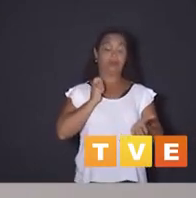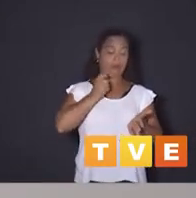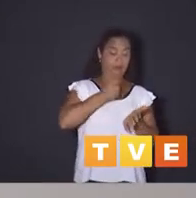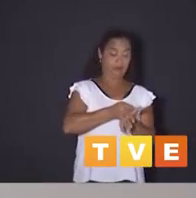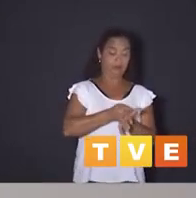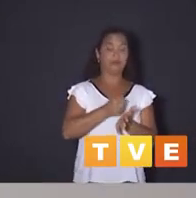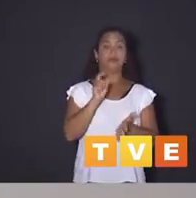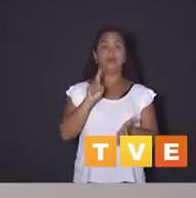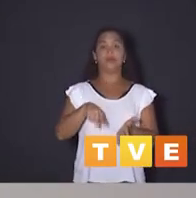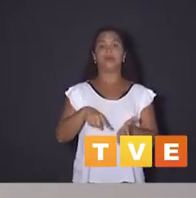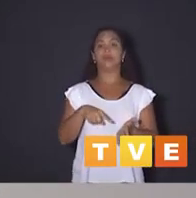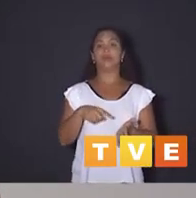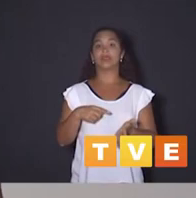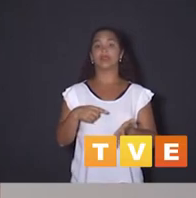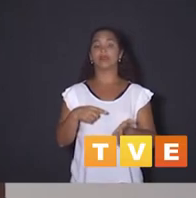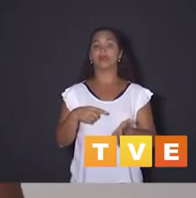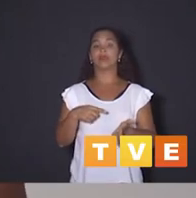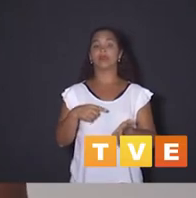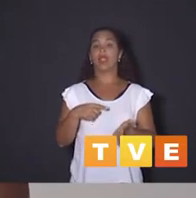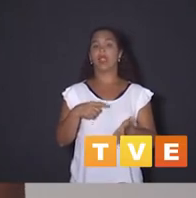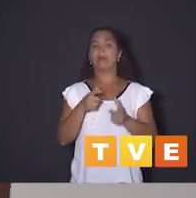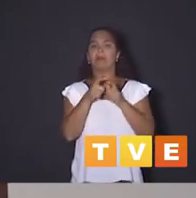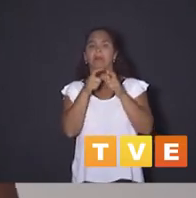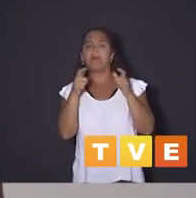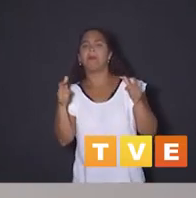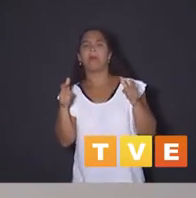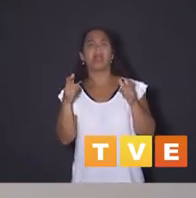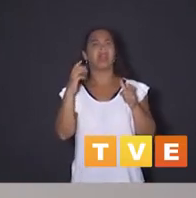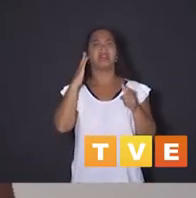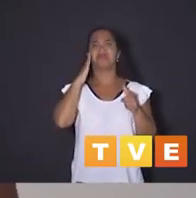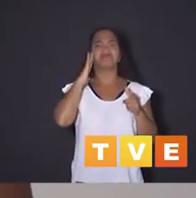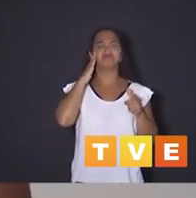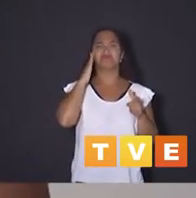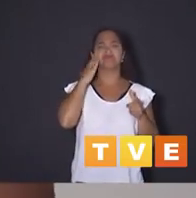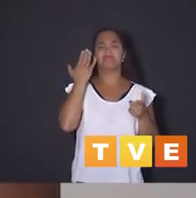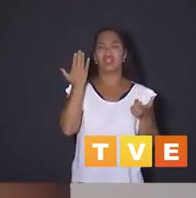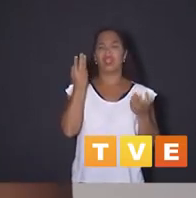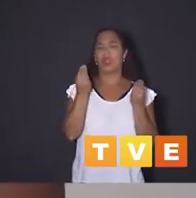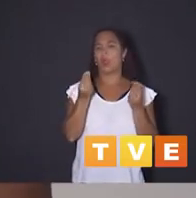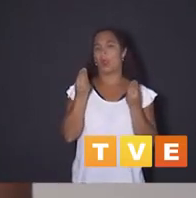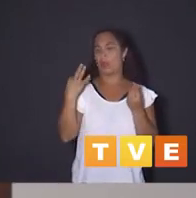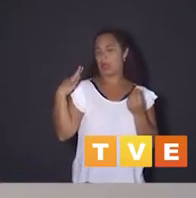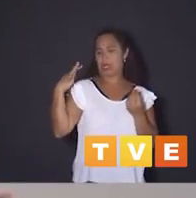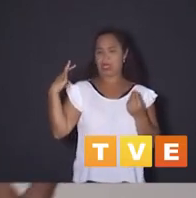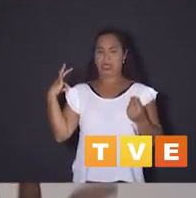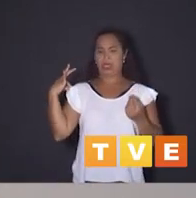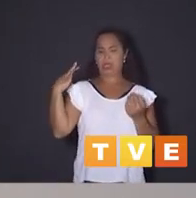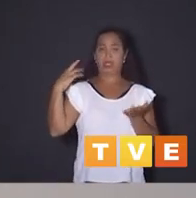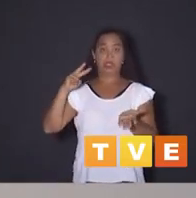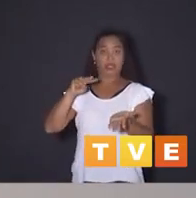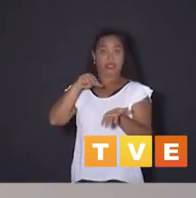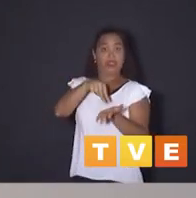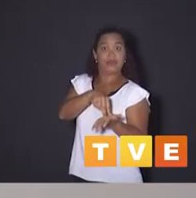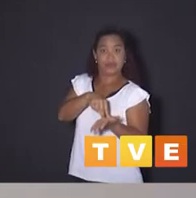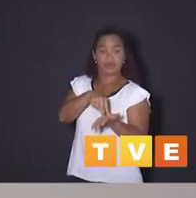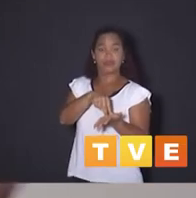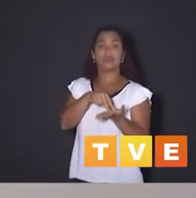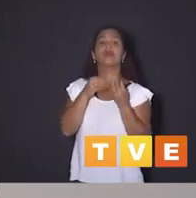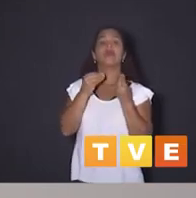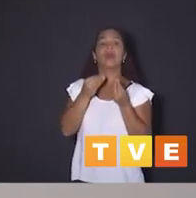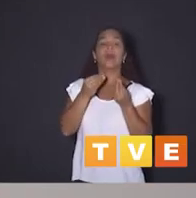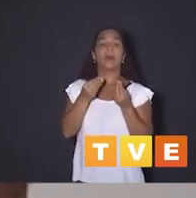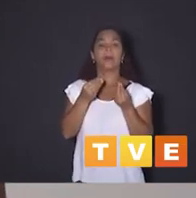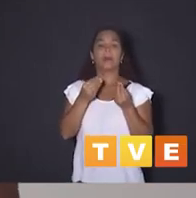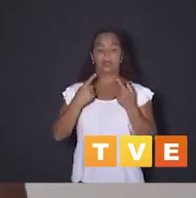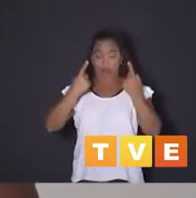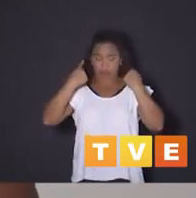então quando muita gente não consegue entender mas como um trabalho de moda pode ser ativista e apenas pode ser ativista a